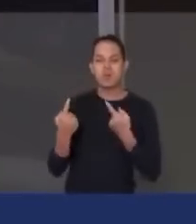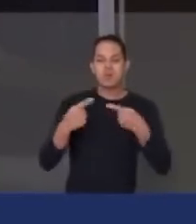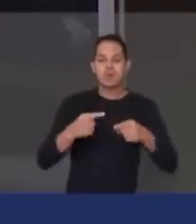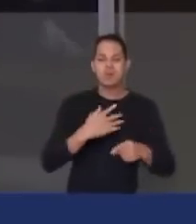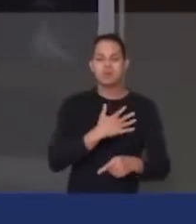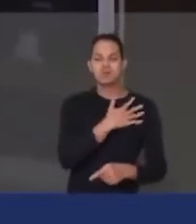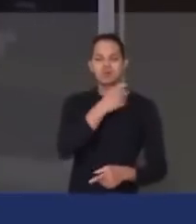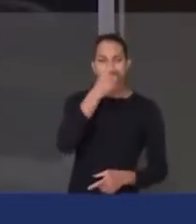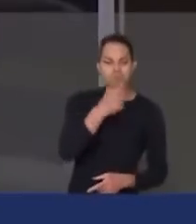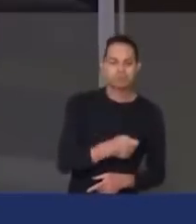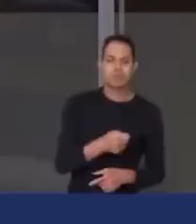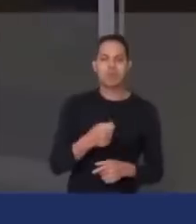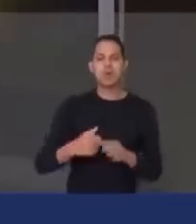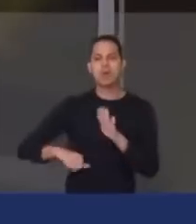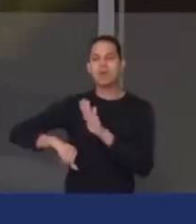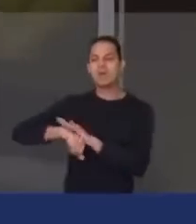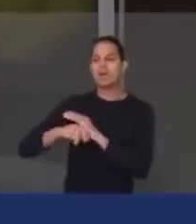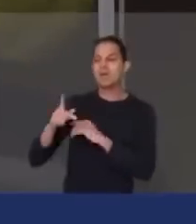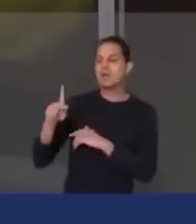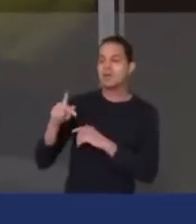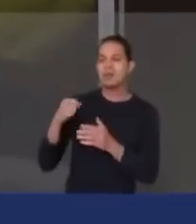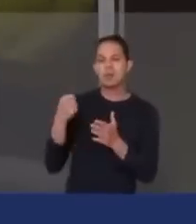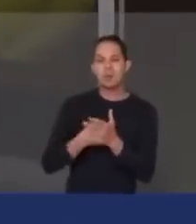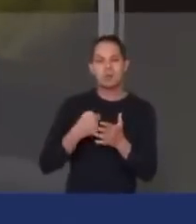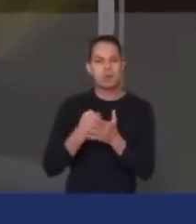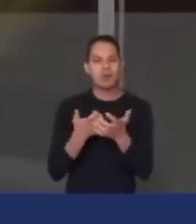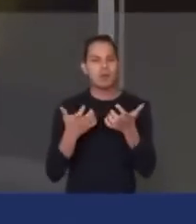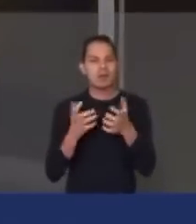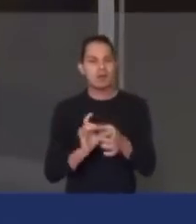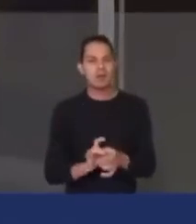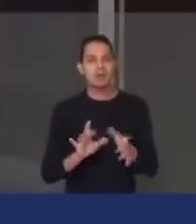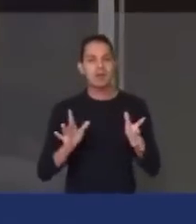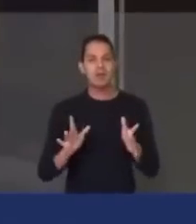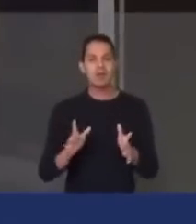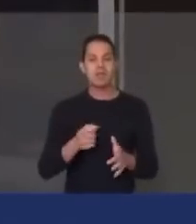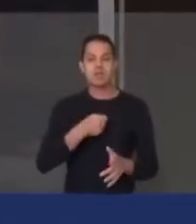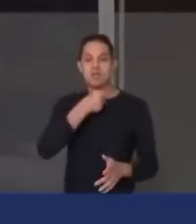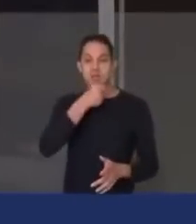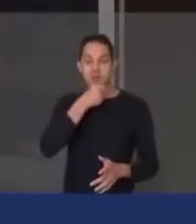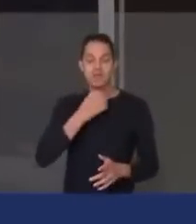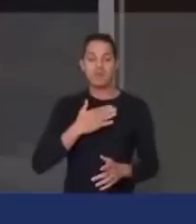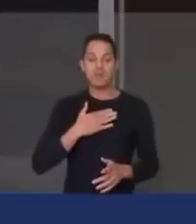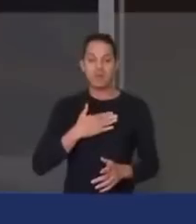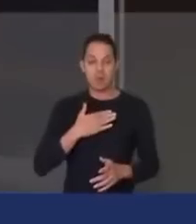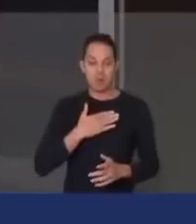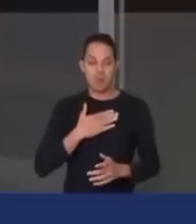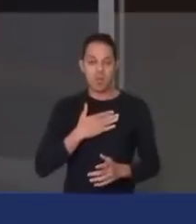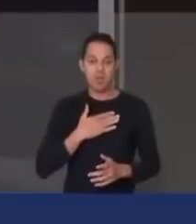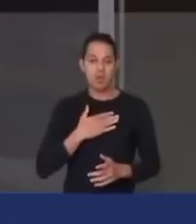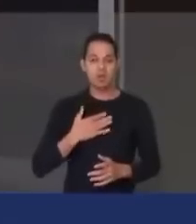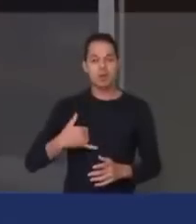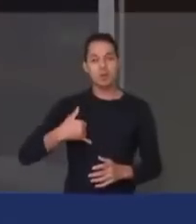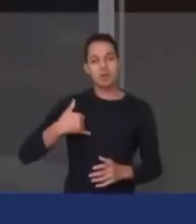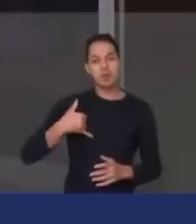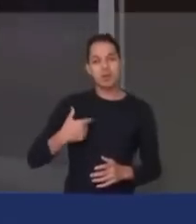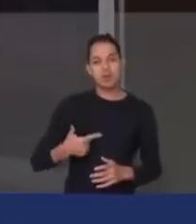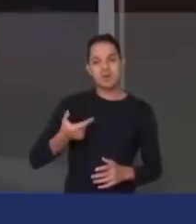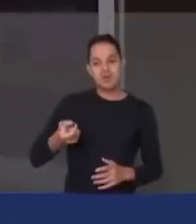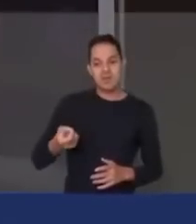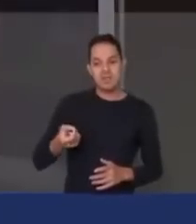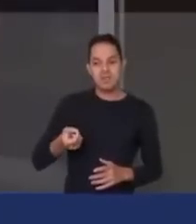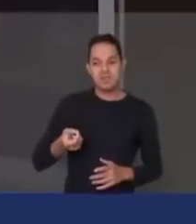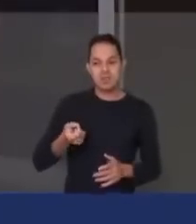Seu Crime foi lutar pela Liberdade meu avô aos 20 anos de idade